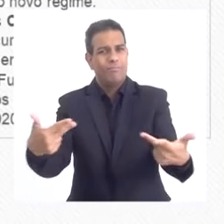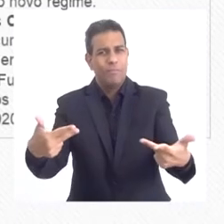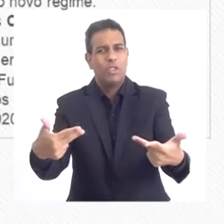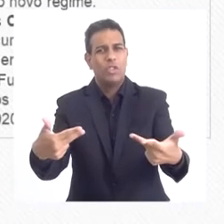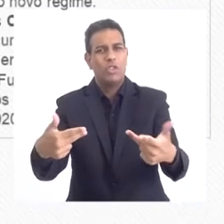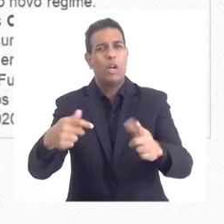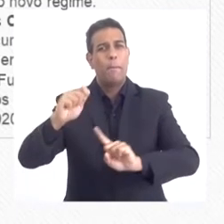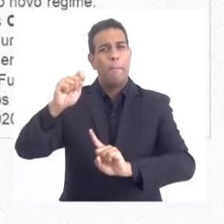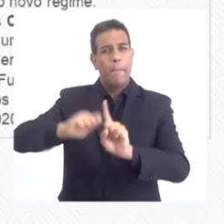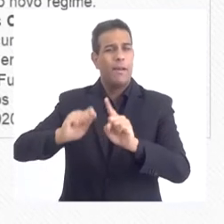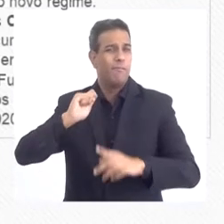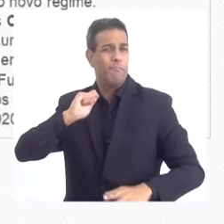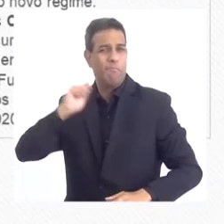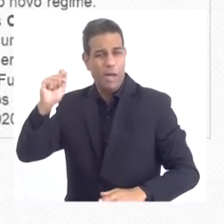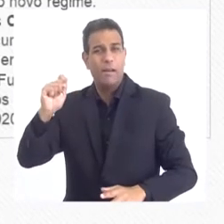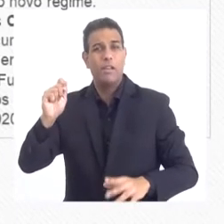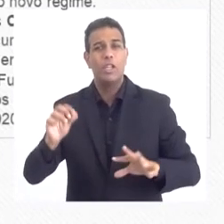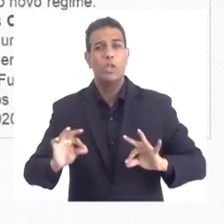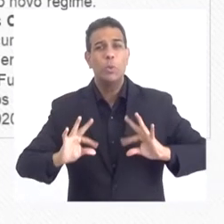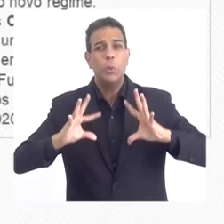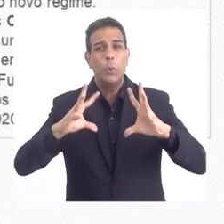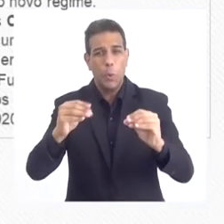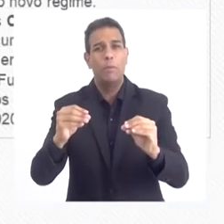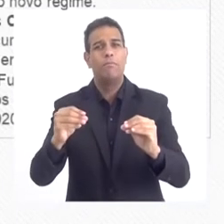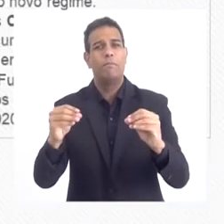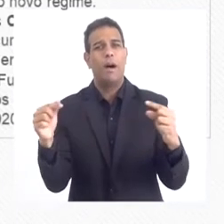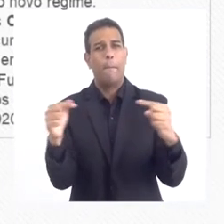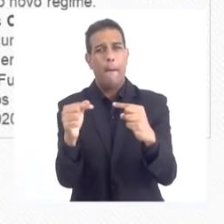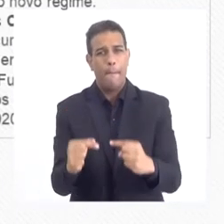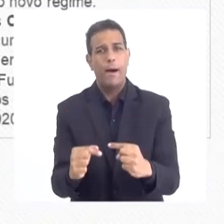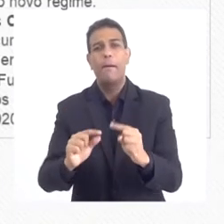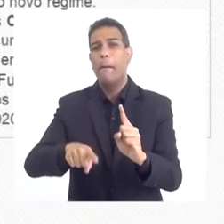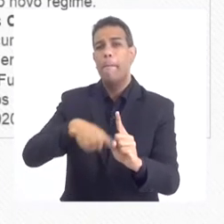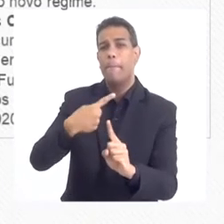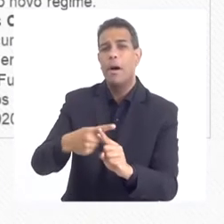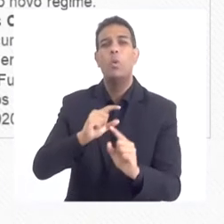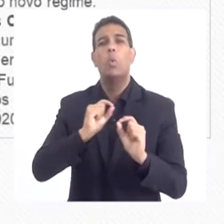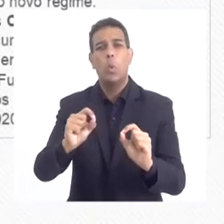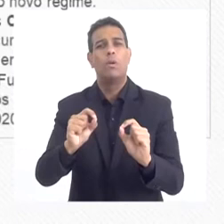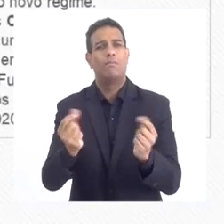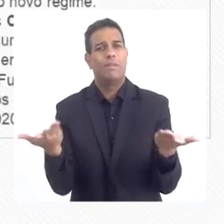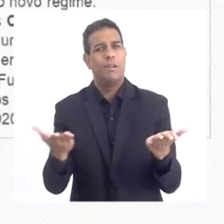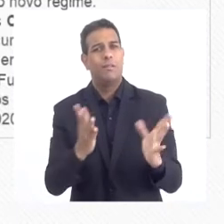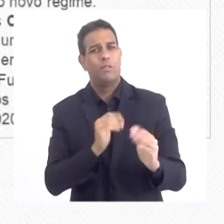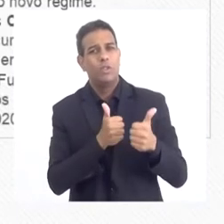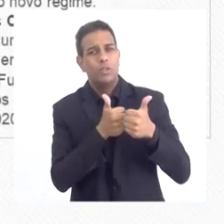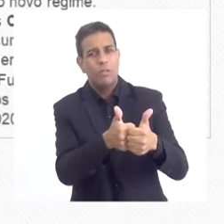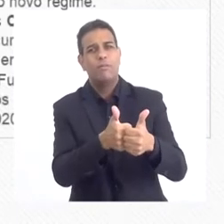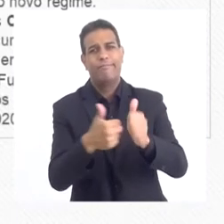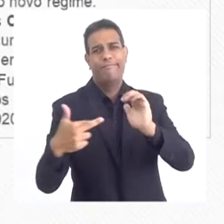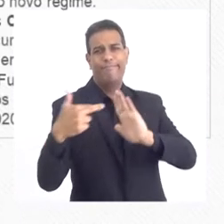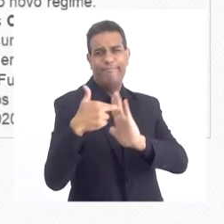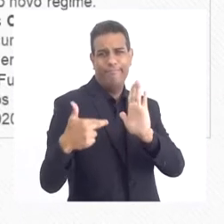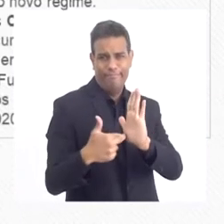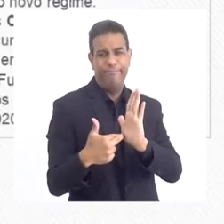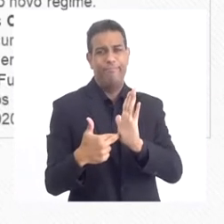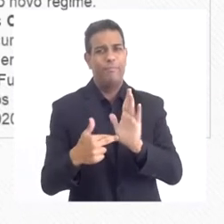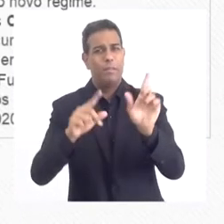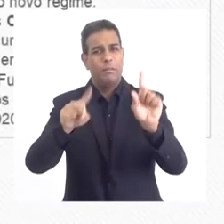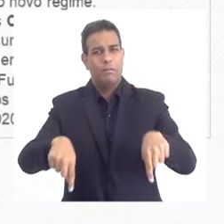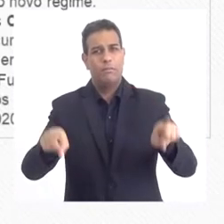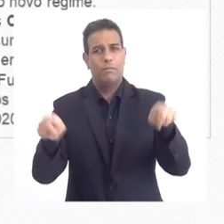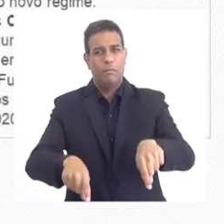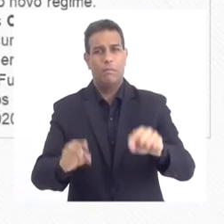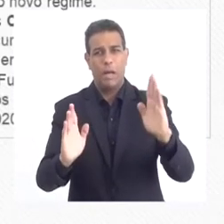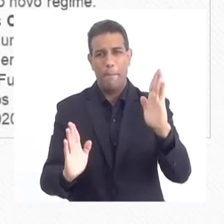abril, de parte da dívida, e depois nós aderimos ao regime e ficou suspenso, mas teve